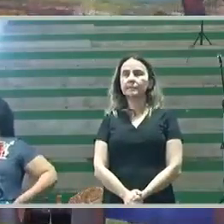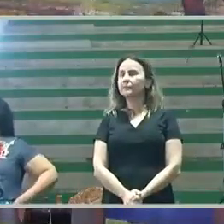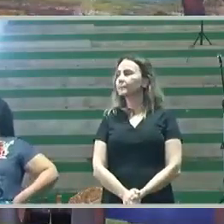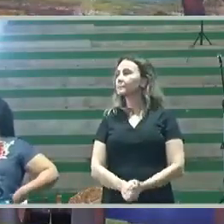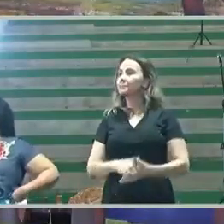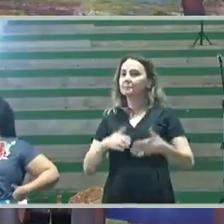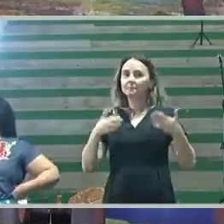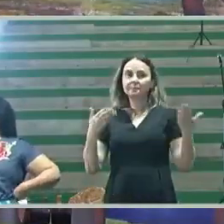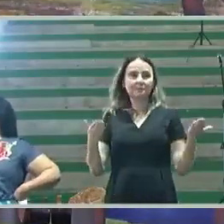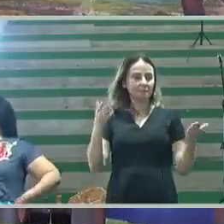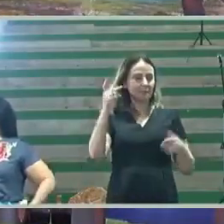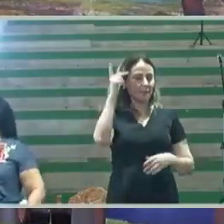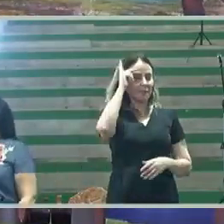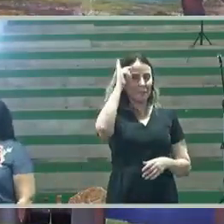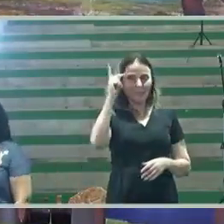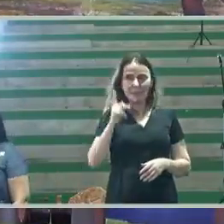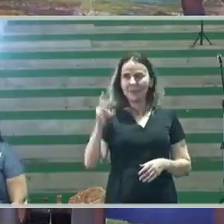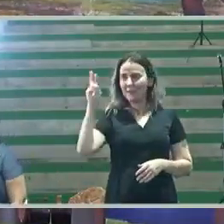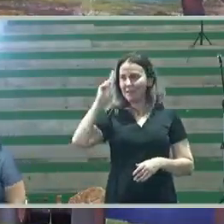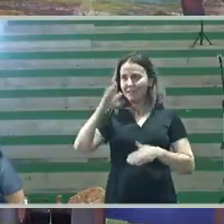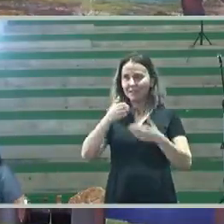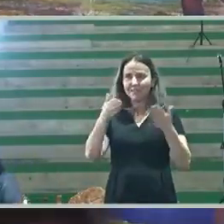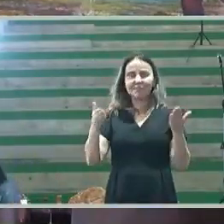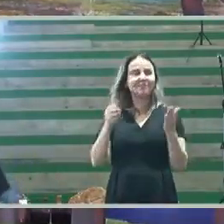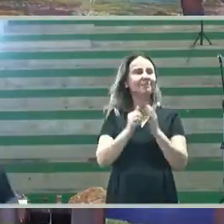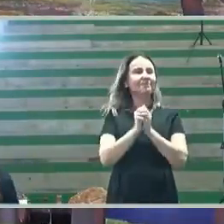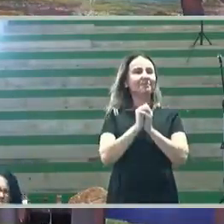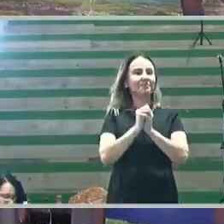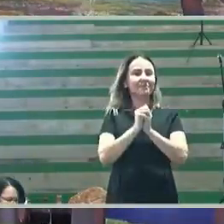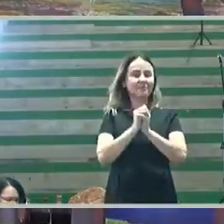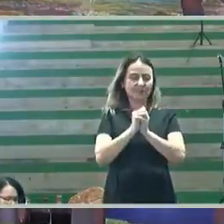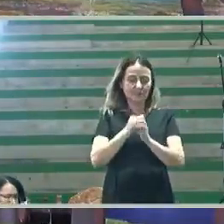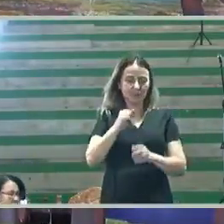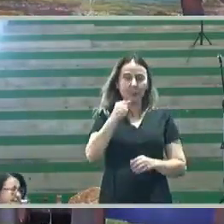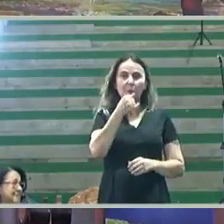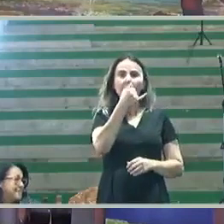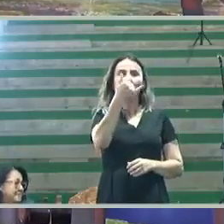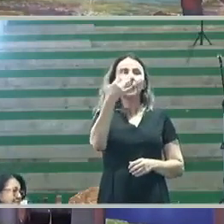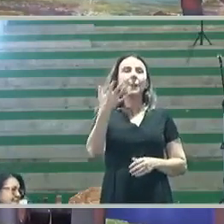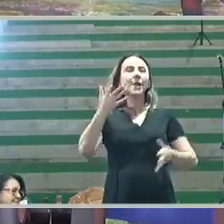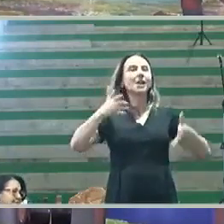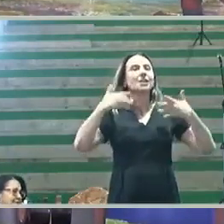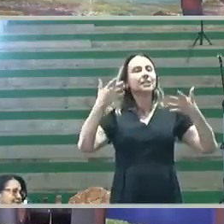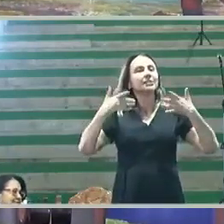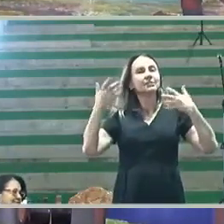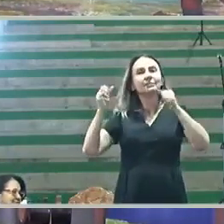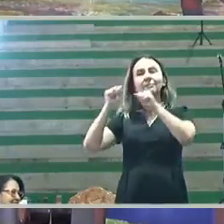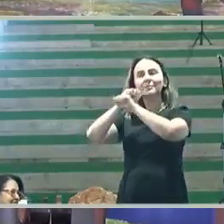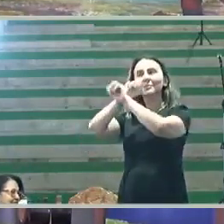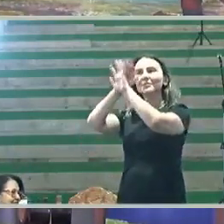meus irmãos, a paz do Senhor Jesus, amém. Quantos estão alegres, dêem glória para Jesus aí.